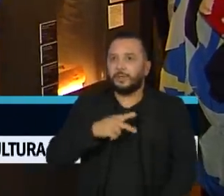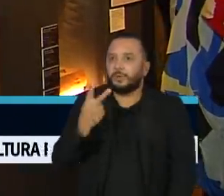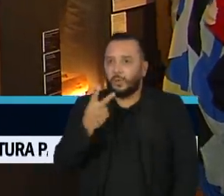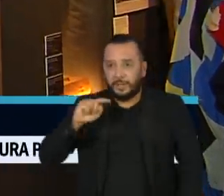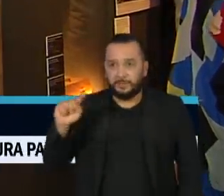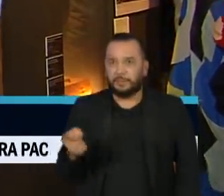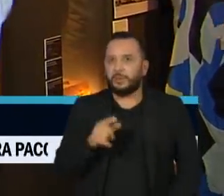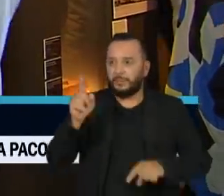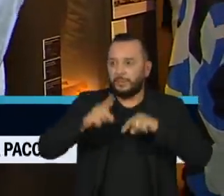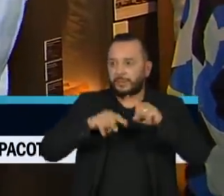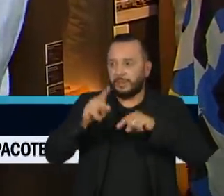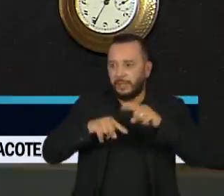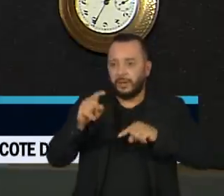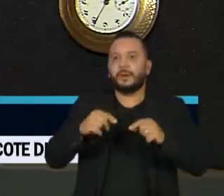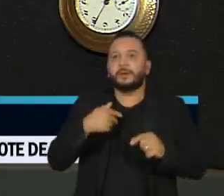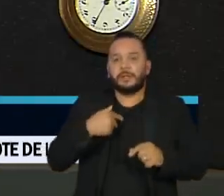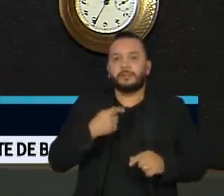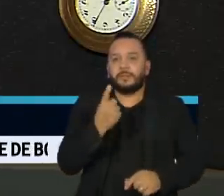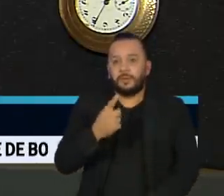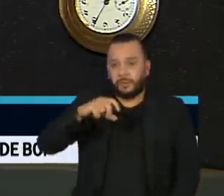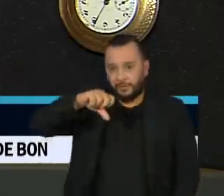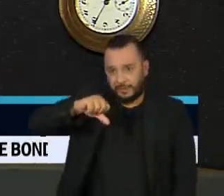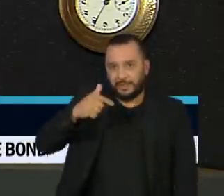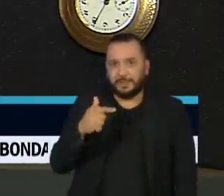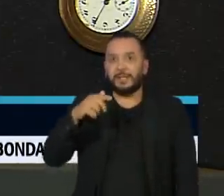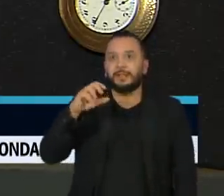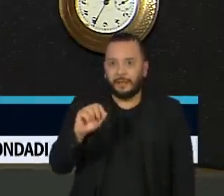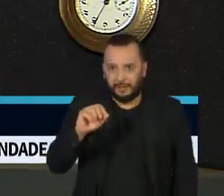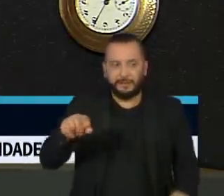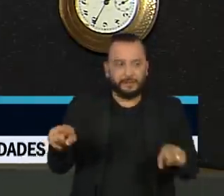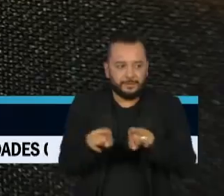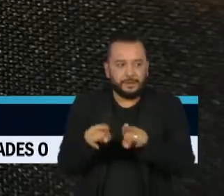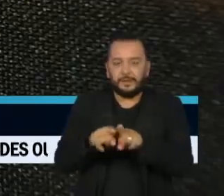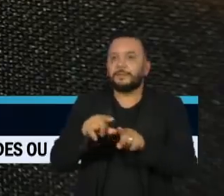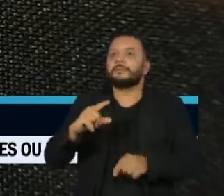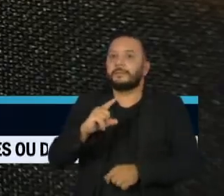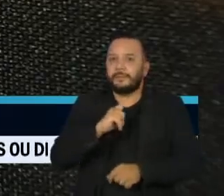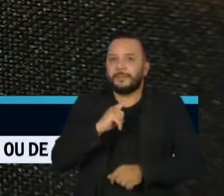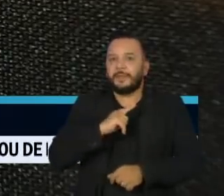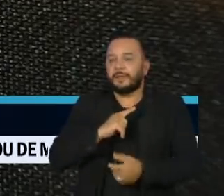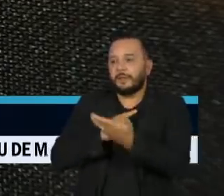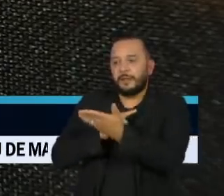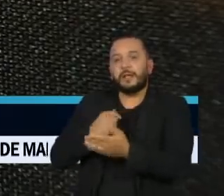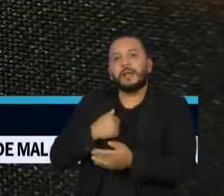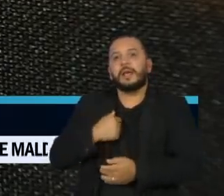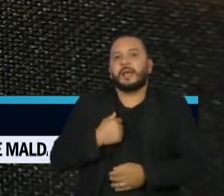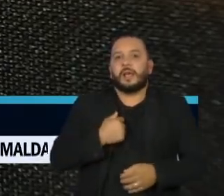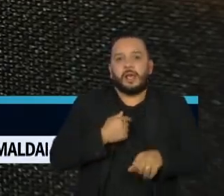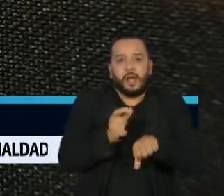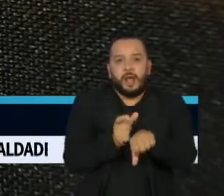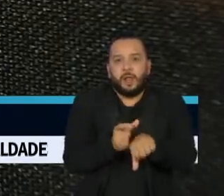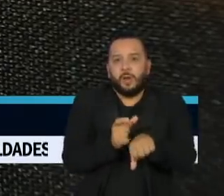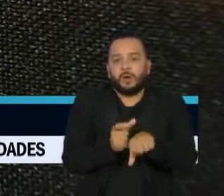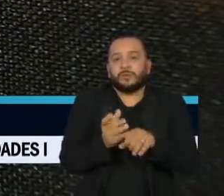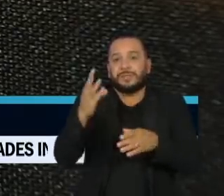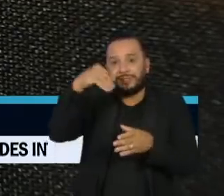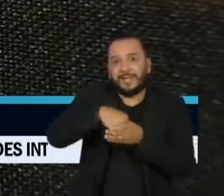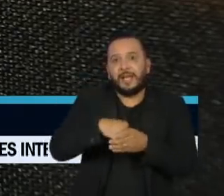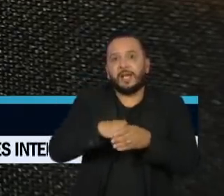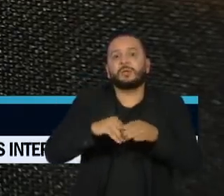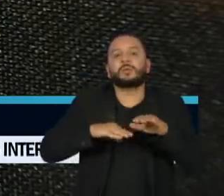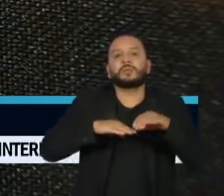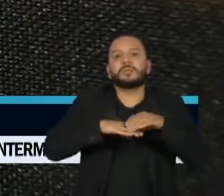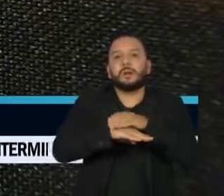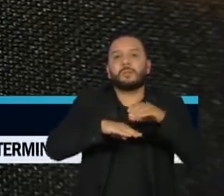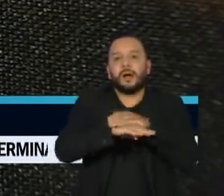desde 1970, como, por exemplo, um relógio que foi encontrado na sola de um sapato de um sobrevivente de um campo de